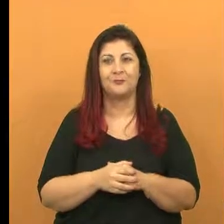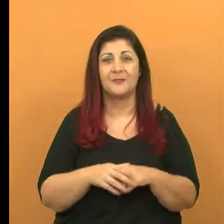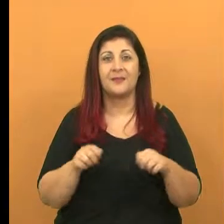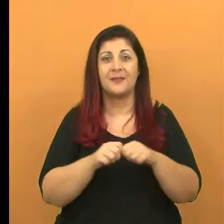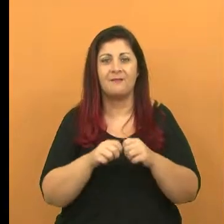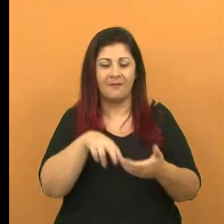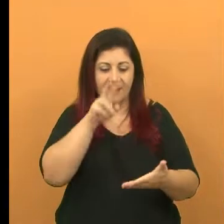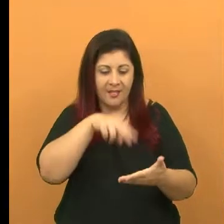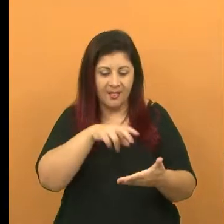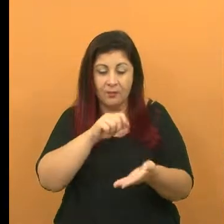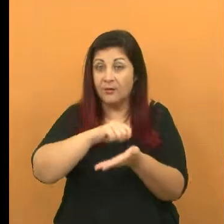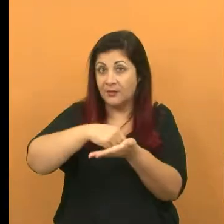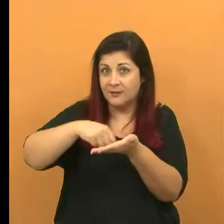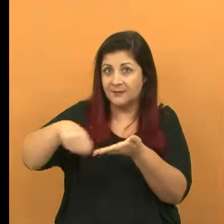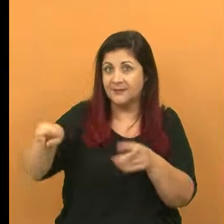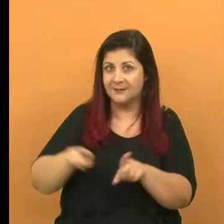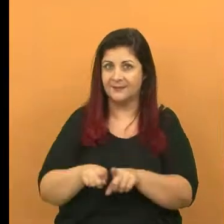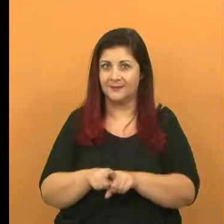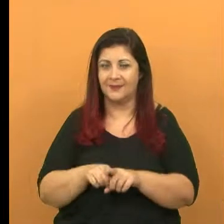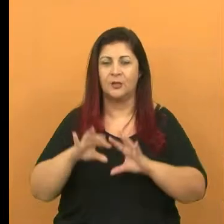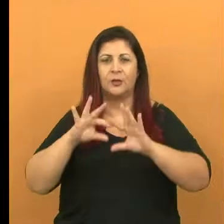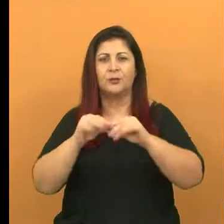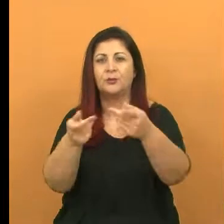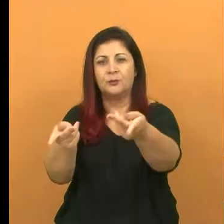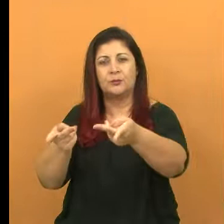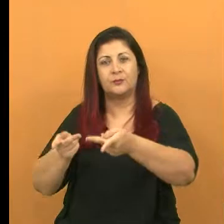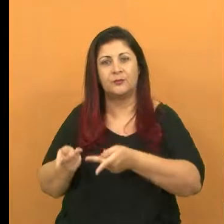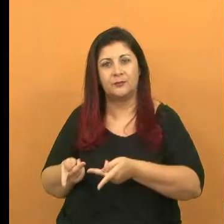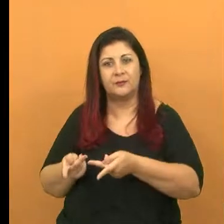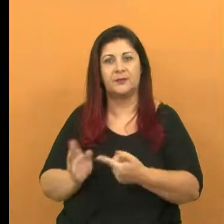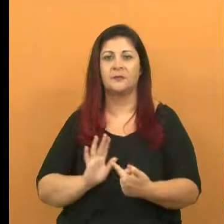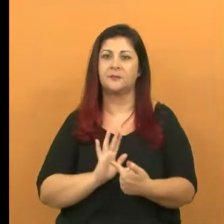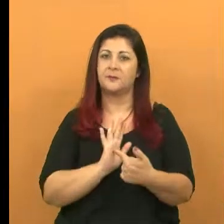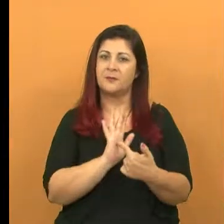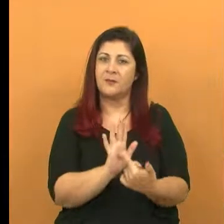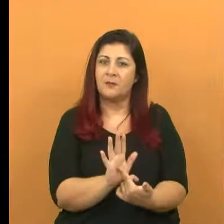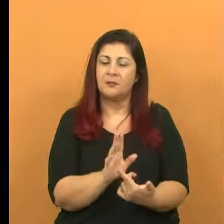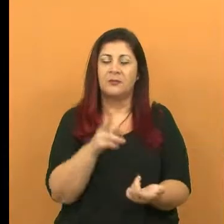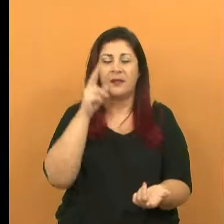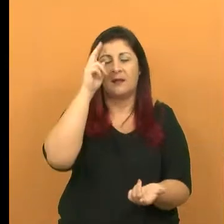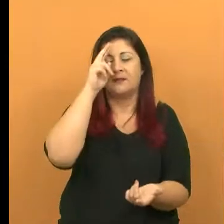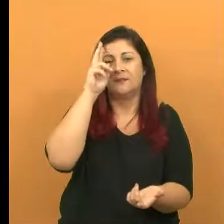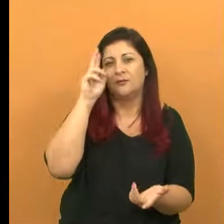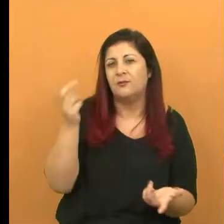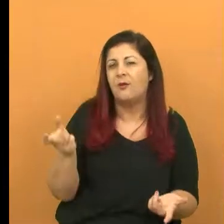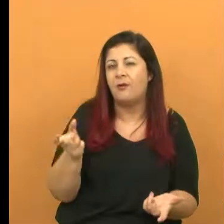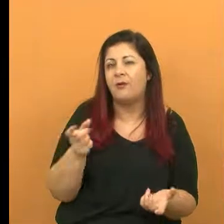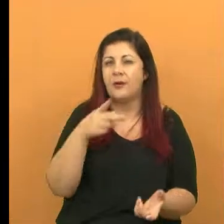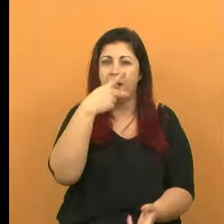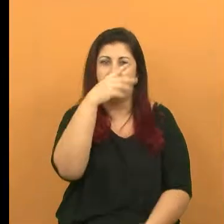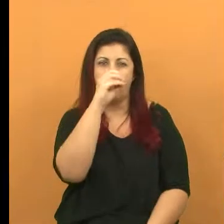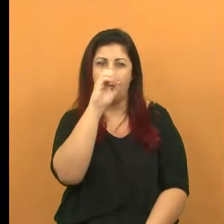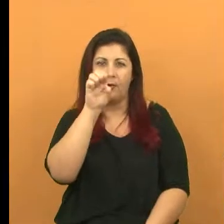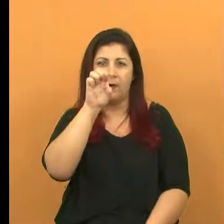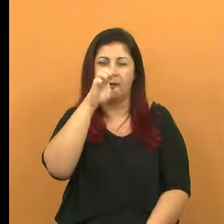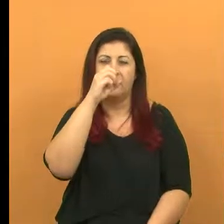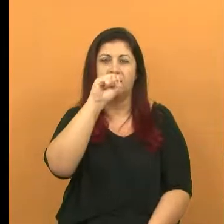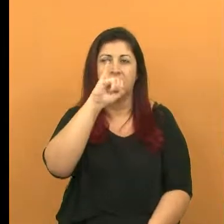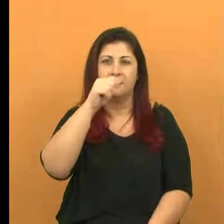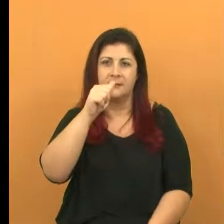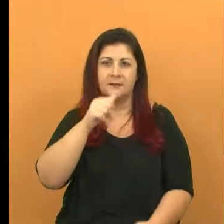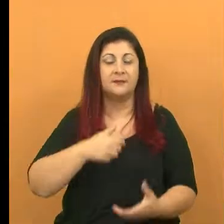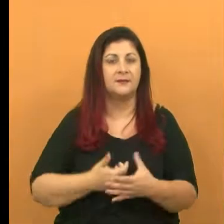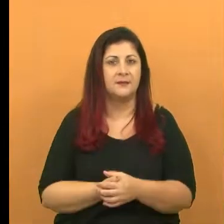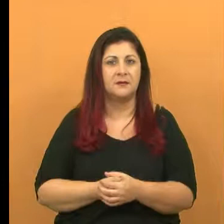e a escrita. Então, ali, todos são convidados a apresentar seu conto, suas prosas, sua poesia. E muitos de